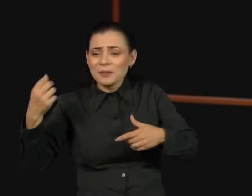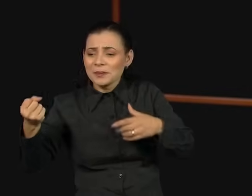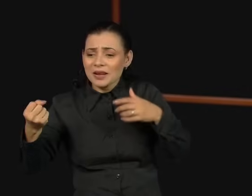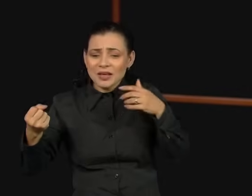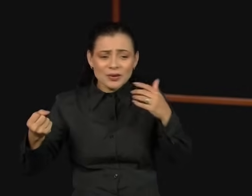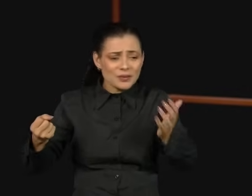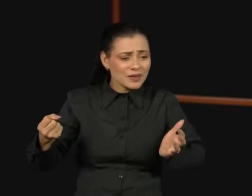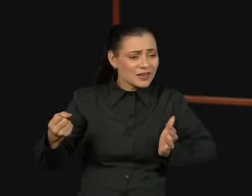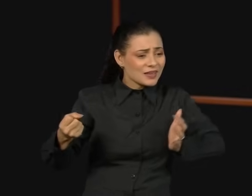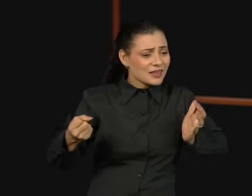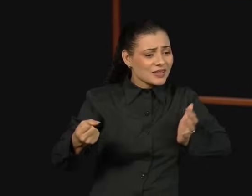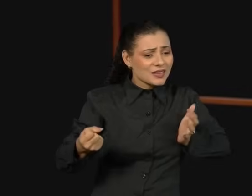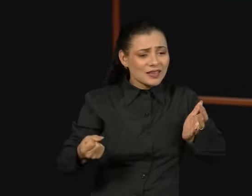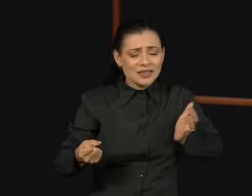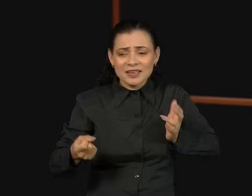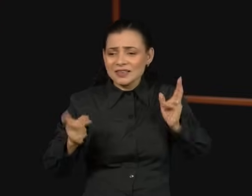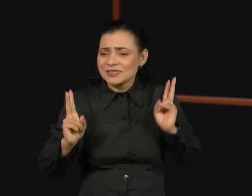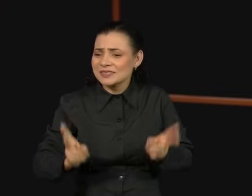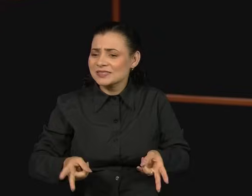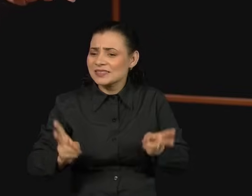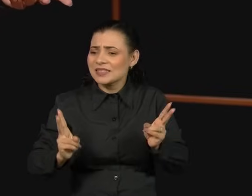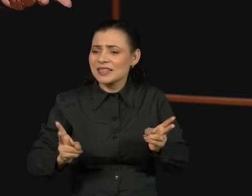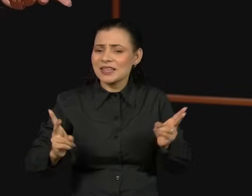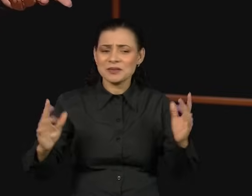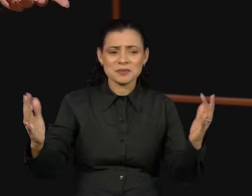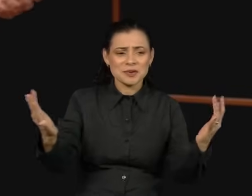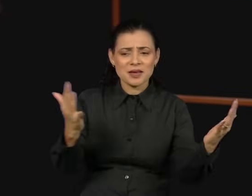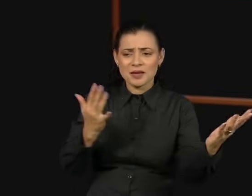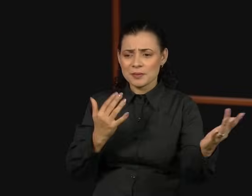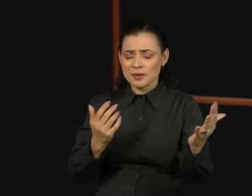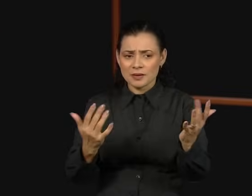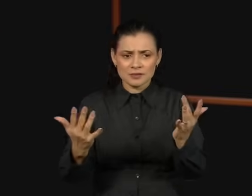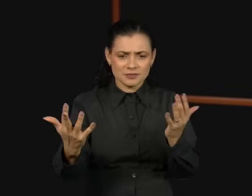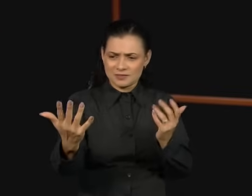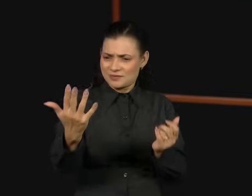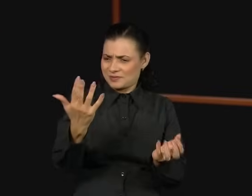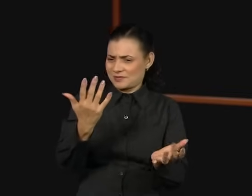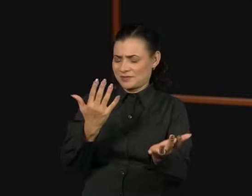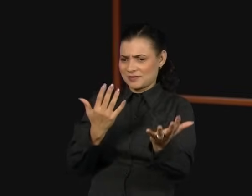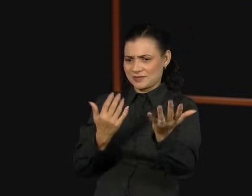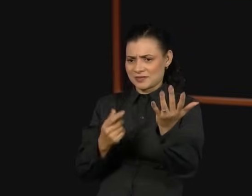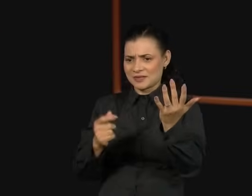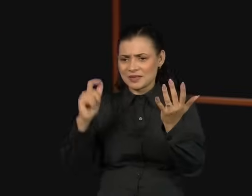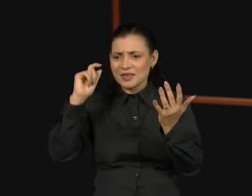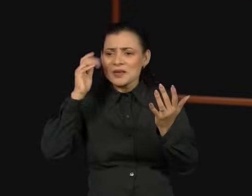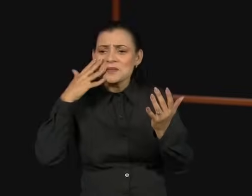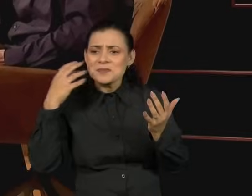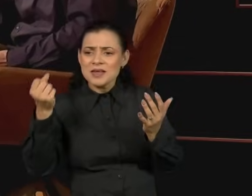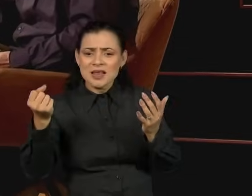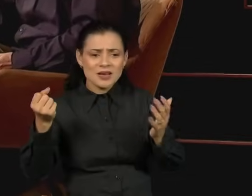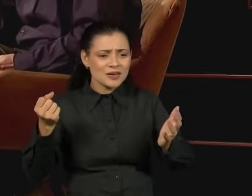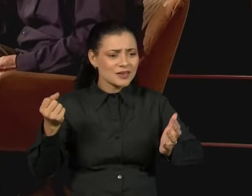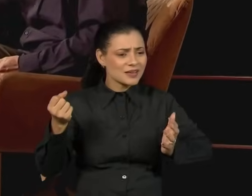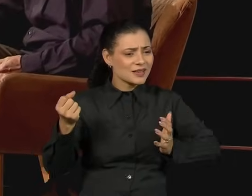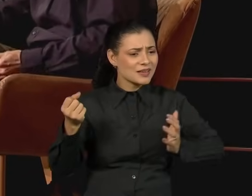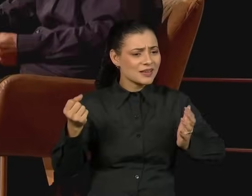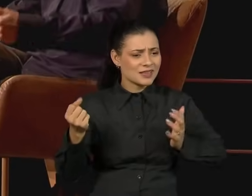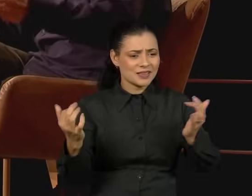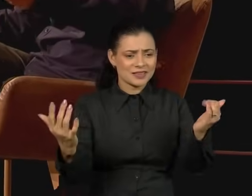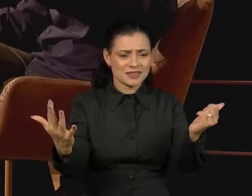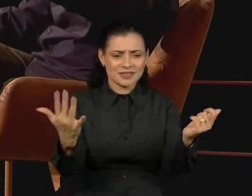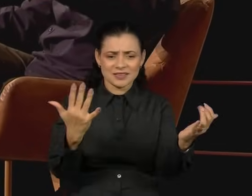rico, são sempre brancos e ricos. Vem um branco, vem um rico, são